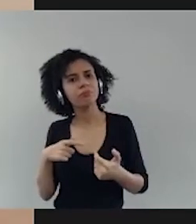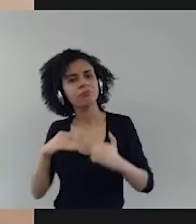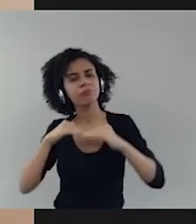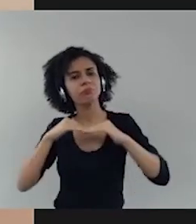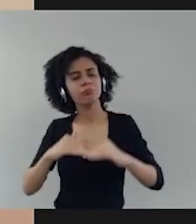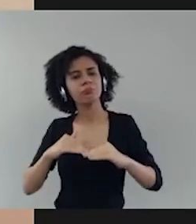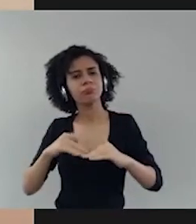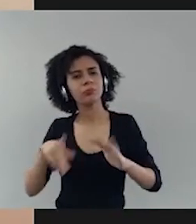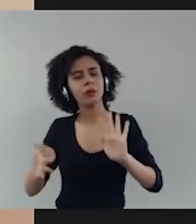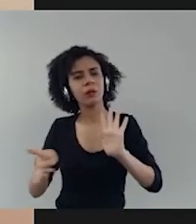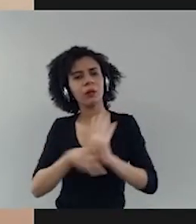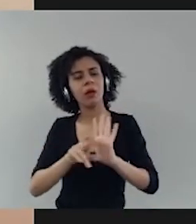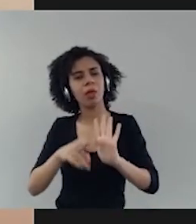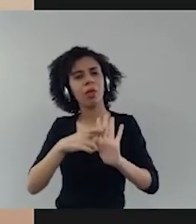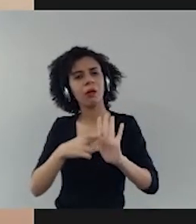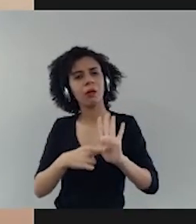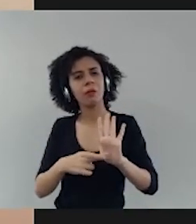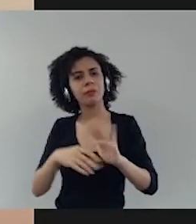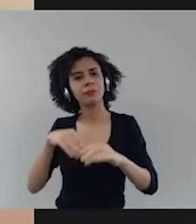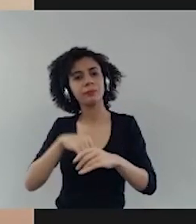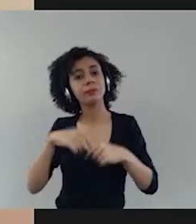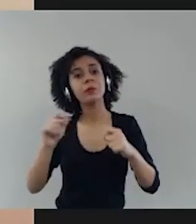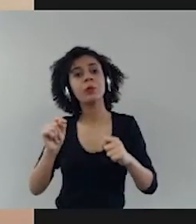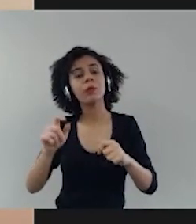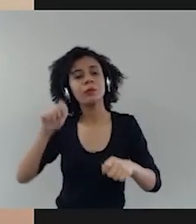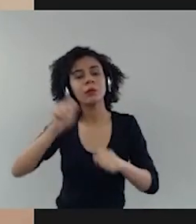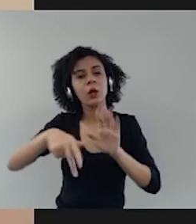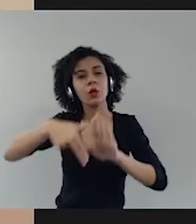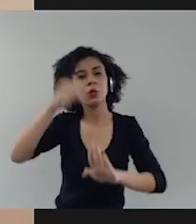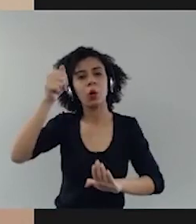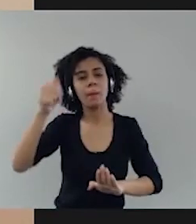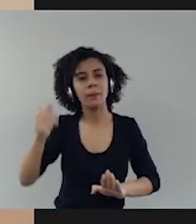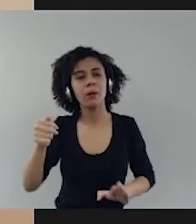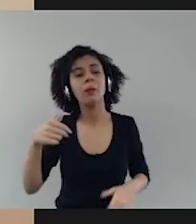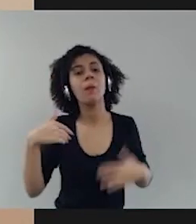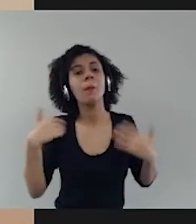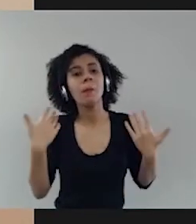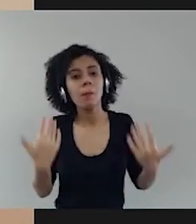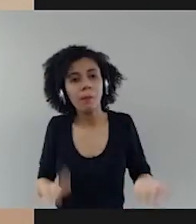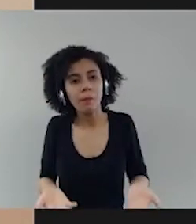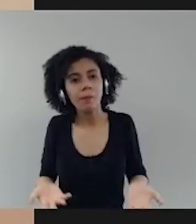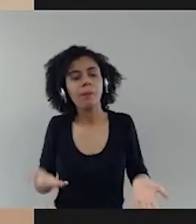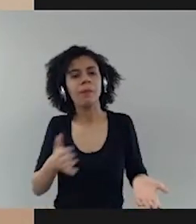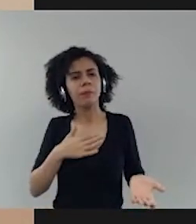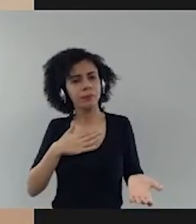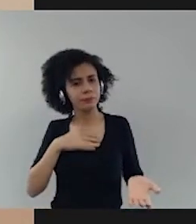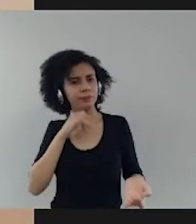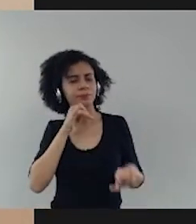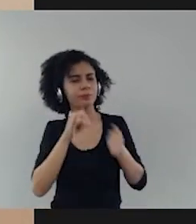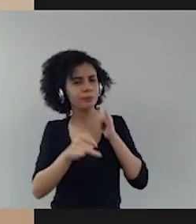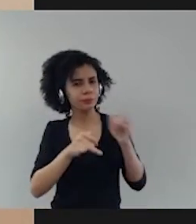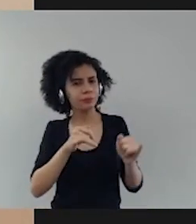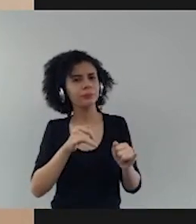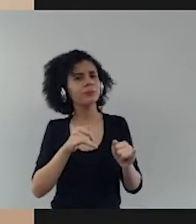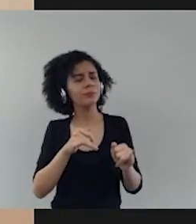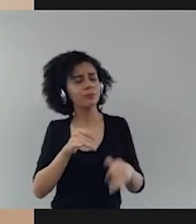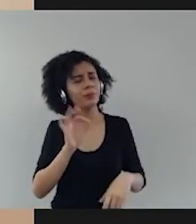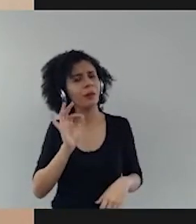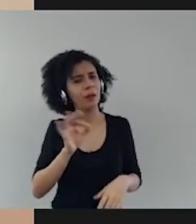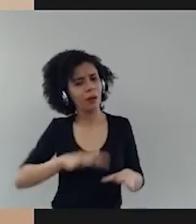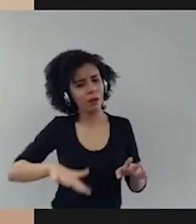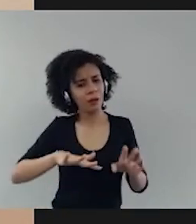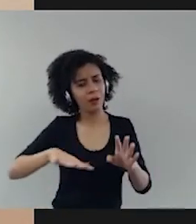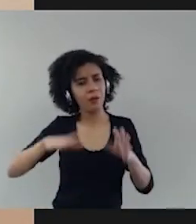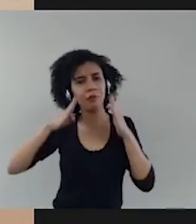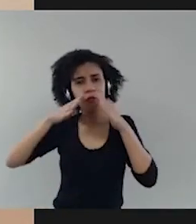como norma no país, precisando da efetividade. Então, e eu tenho dito isso, que inclusive é uma área do